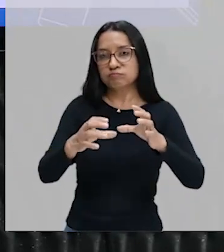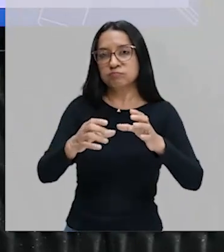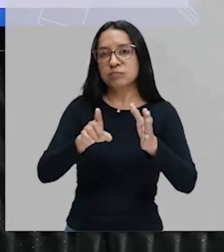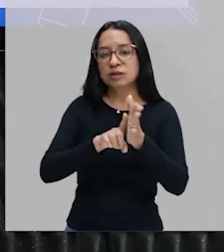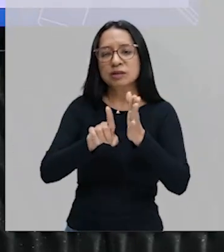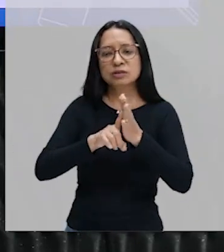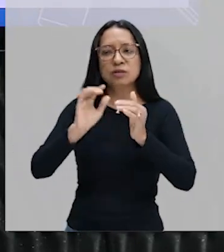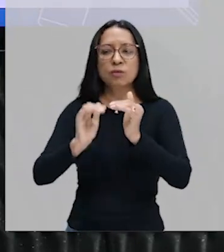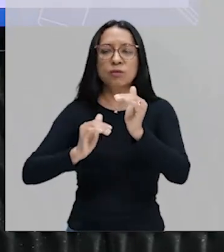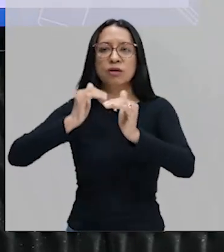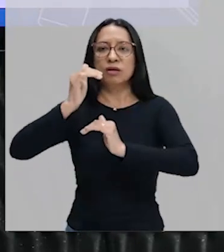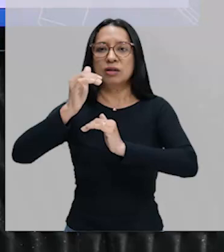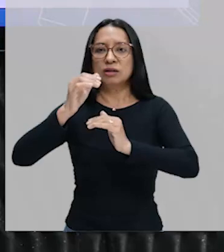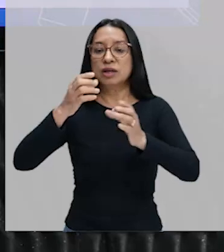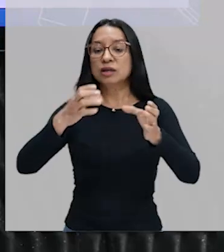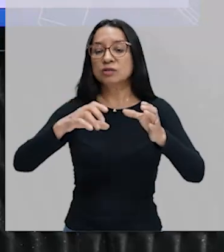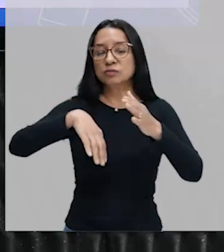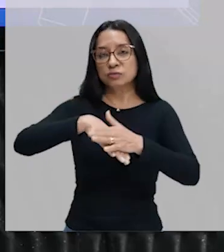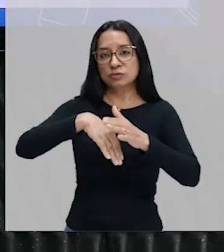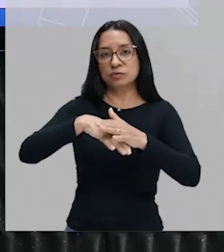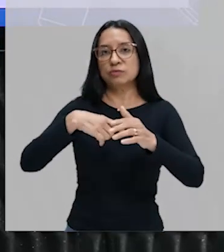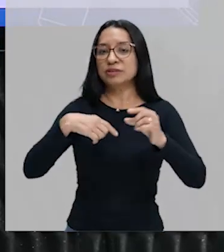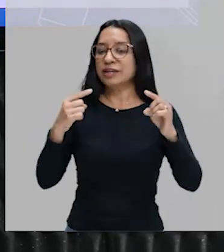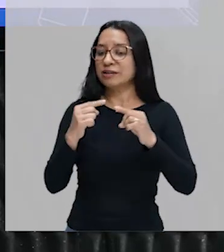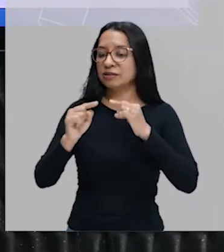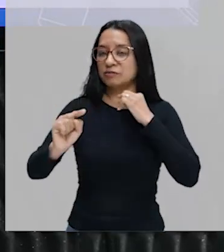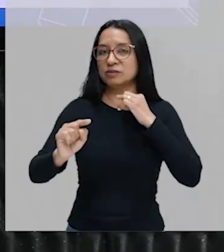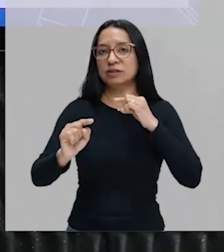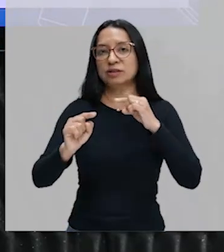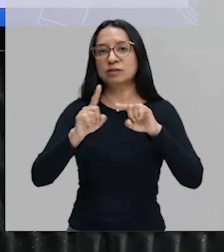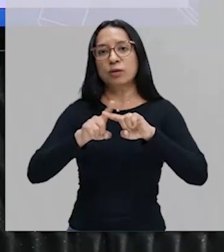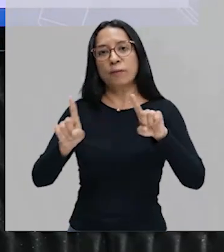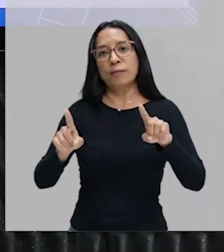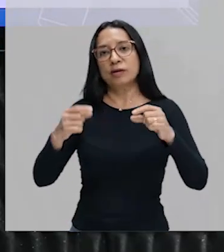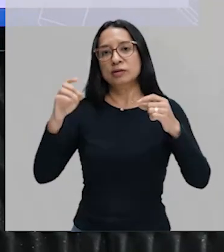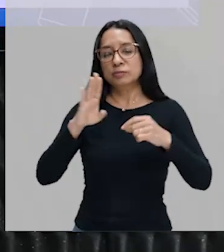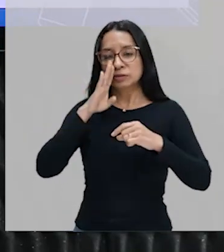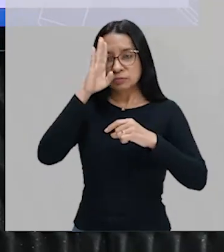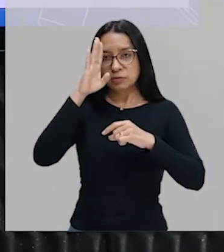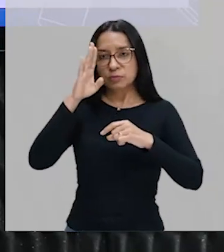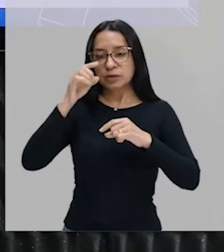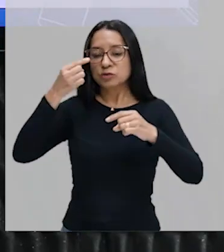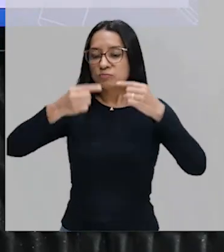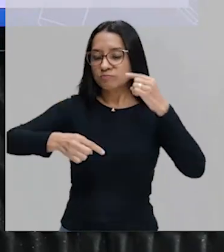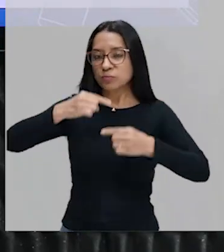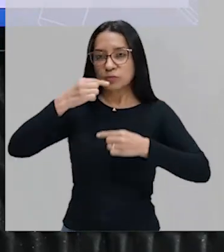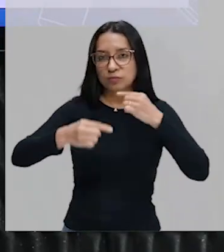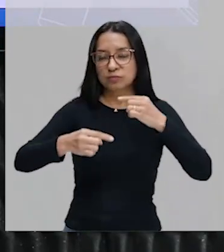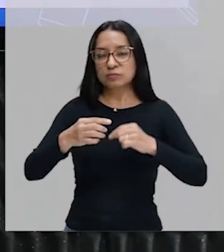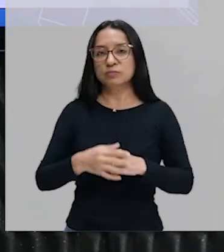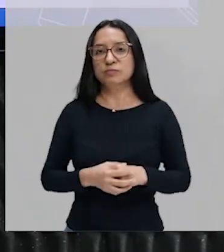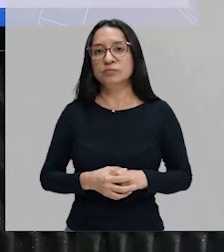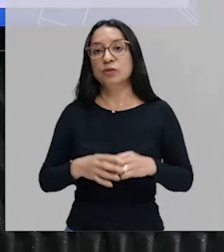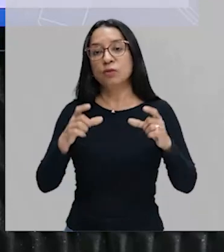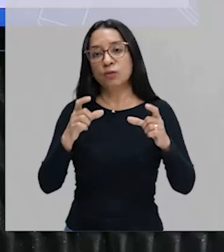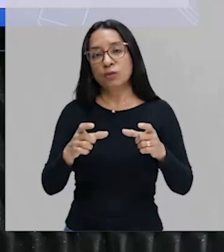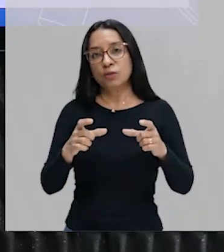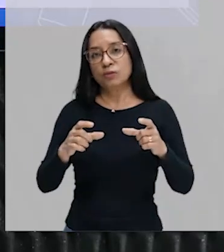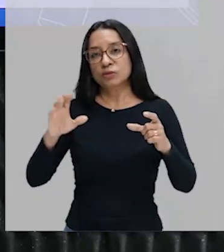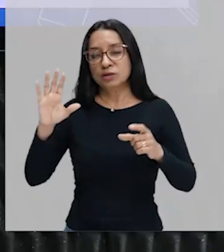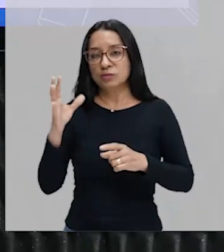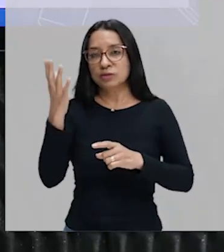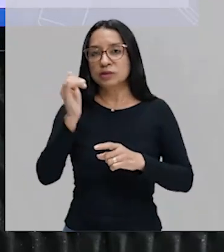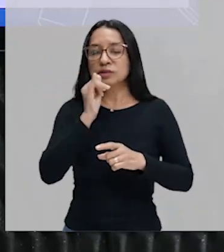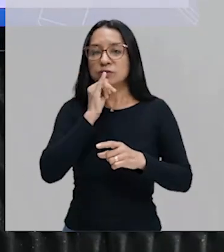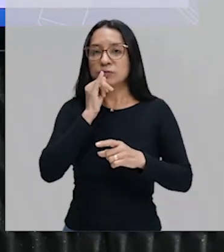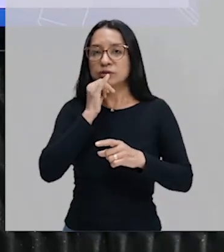futebol. Existe a rivalidade futebolística, mas existe principalmente a rivalidade política, tá certo? Onde aconteceu, por